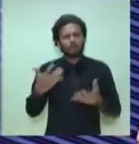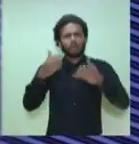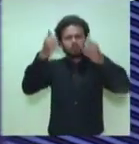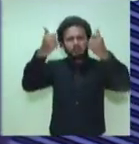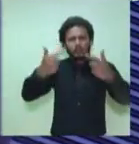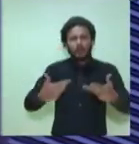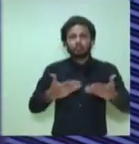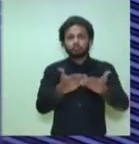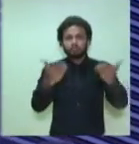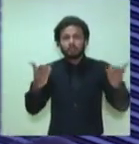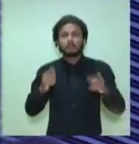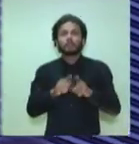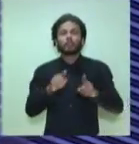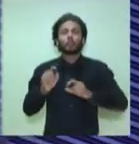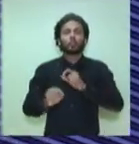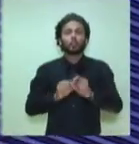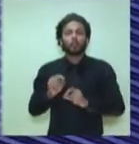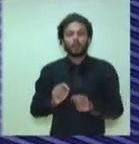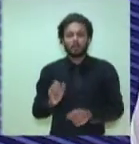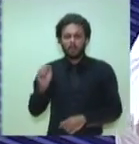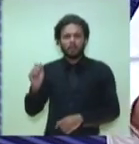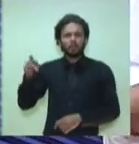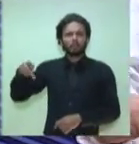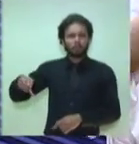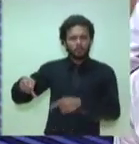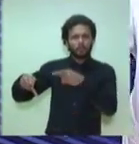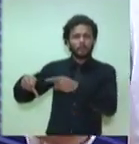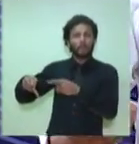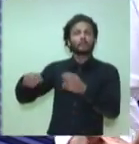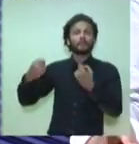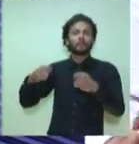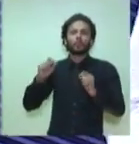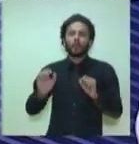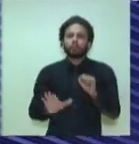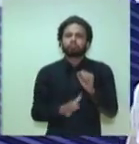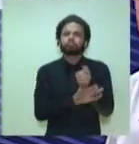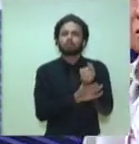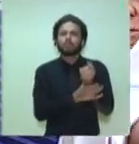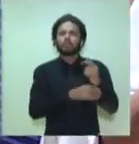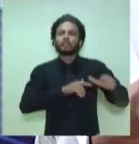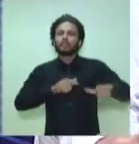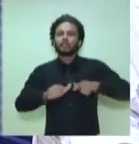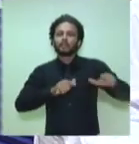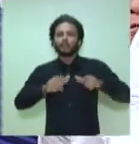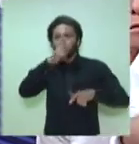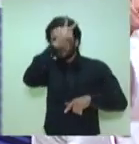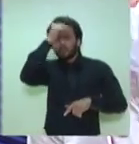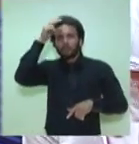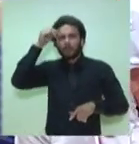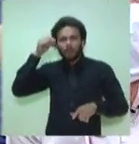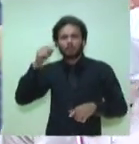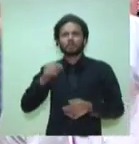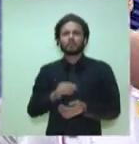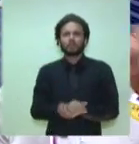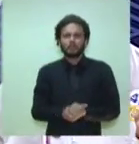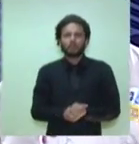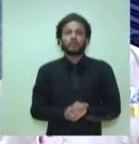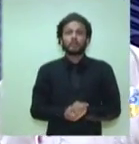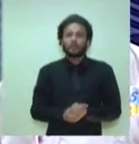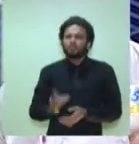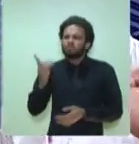também que a questão da Previdência tem a ver com a estabilidade dos servidores. Os servidores trabalham toda uma vida